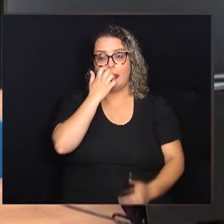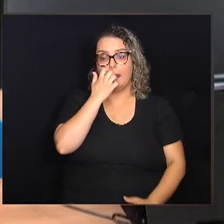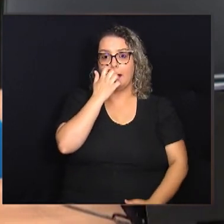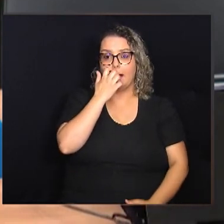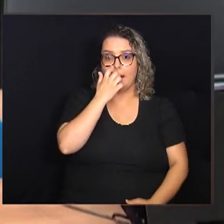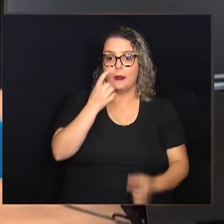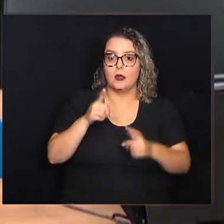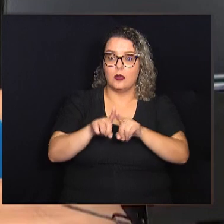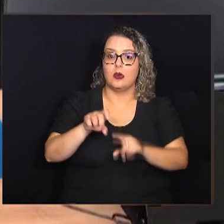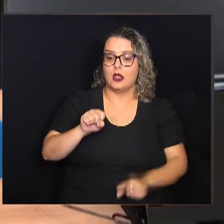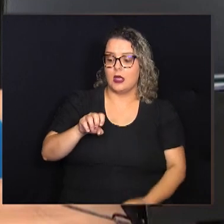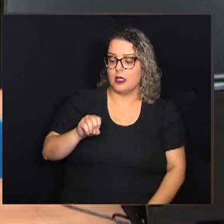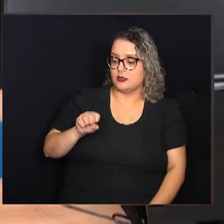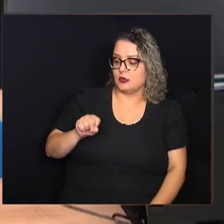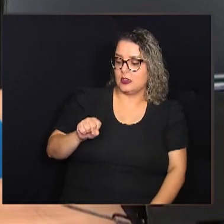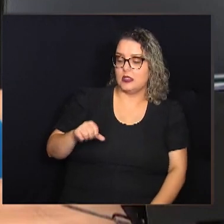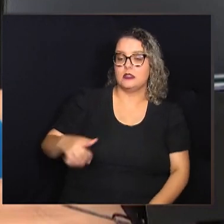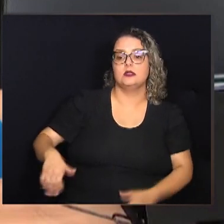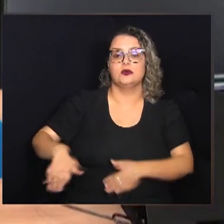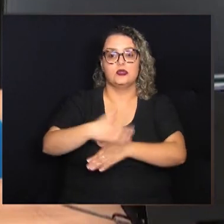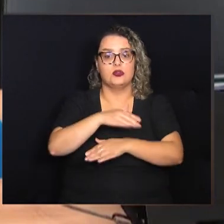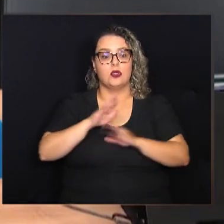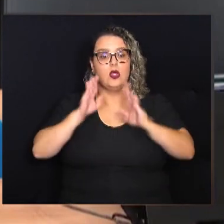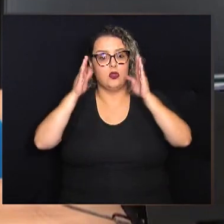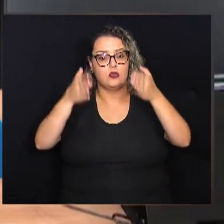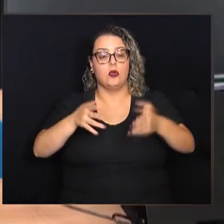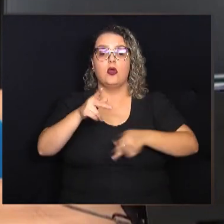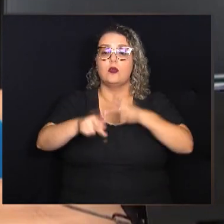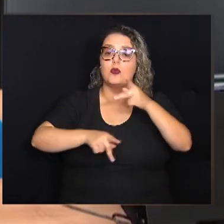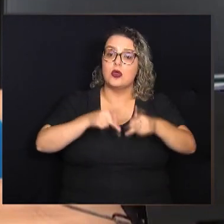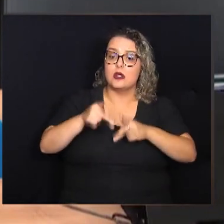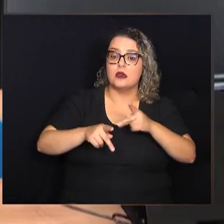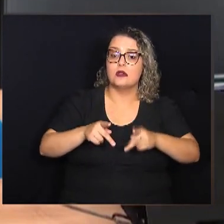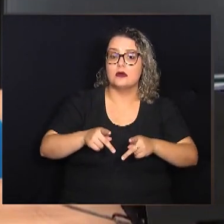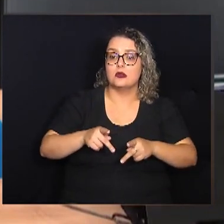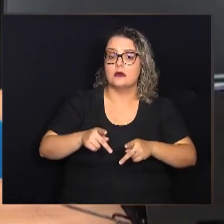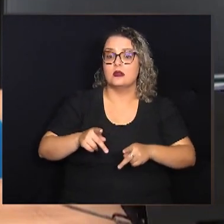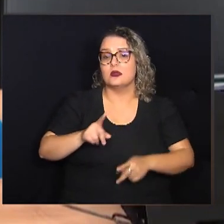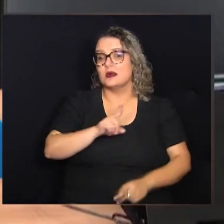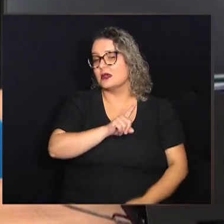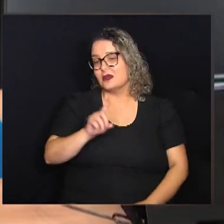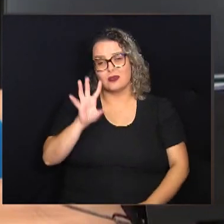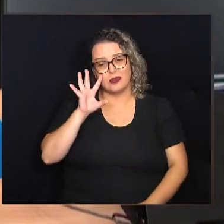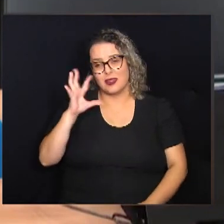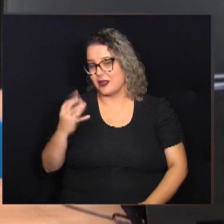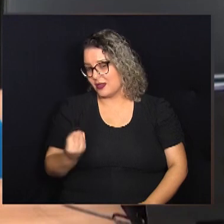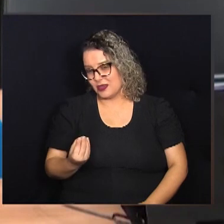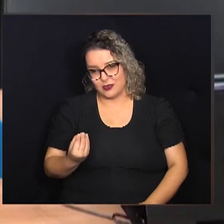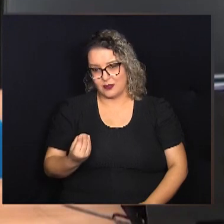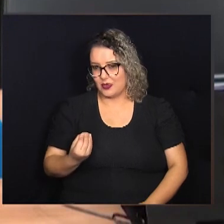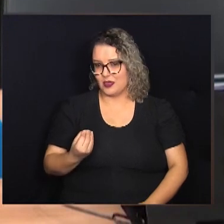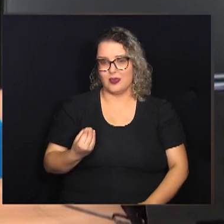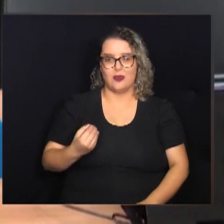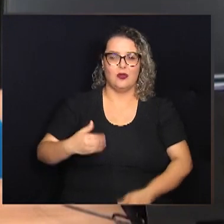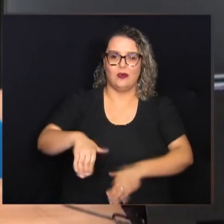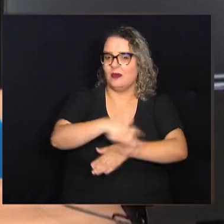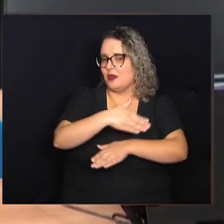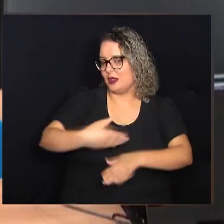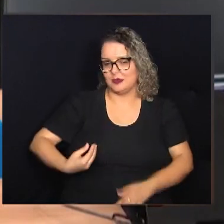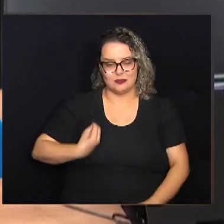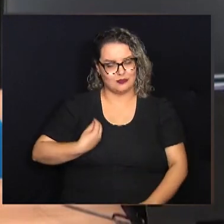mês. E também orgulhoso de representar um time guerreiro, um time muito